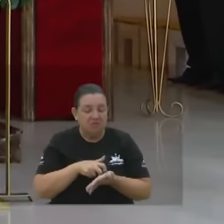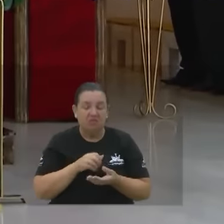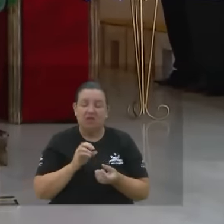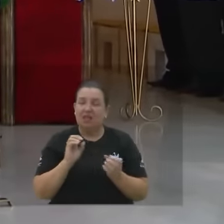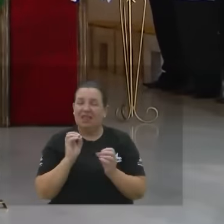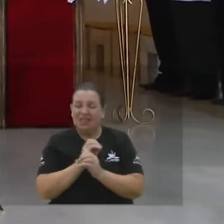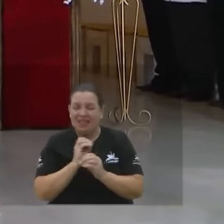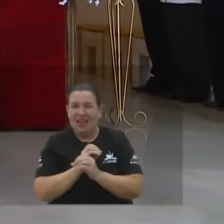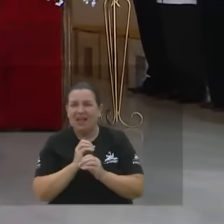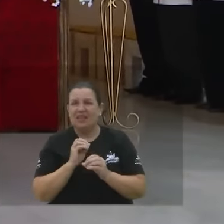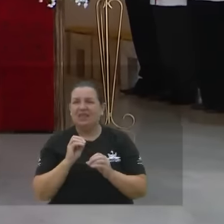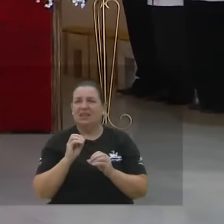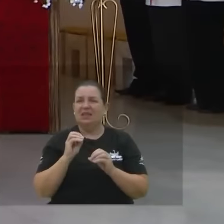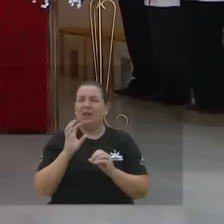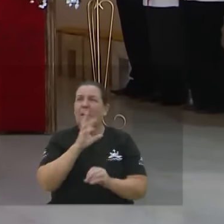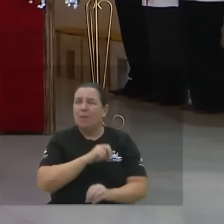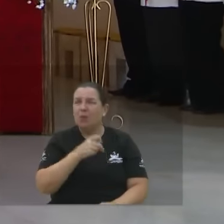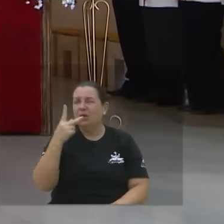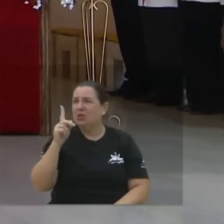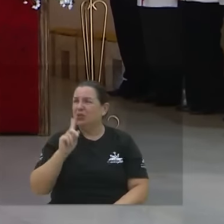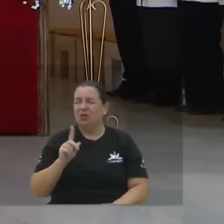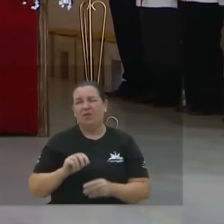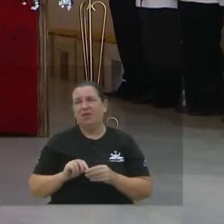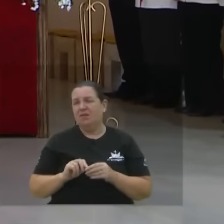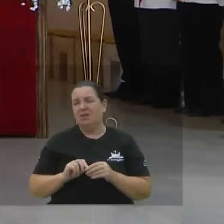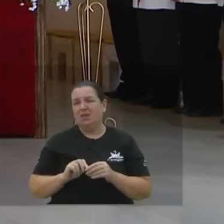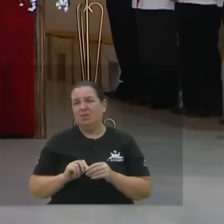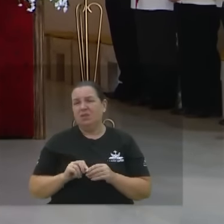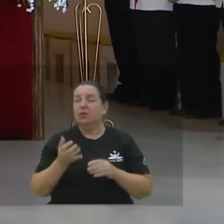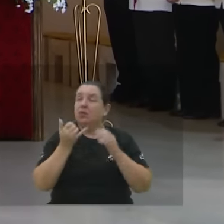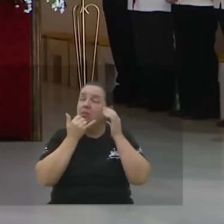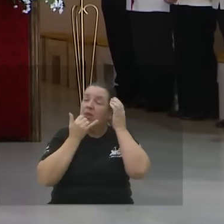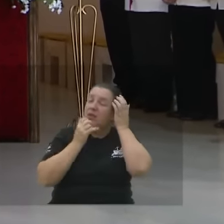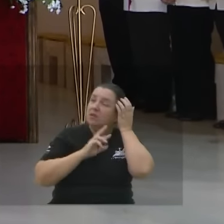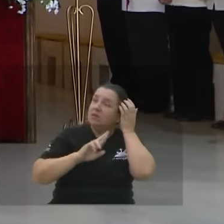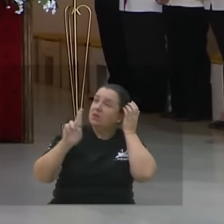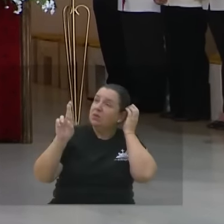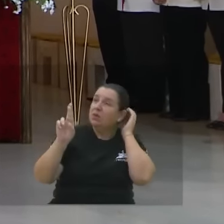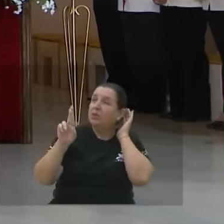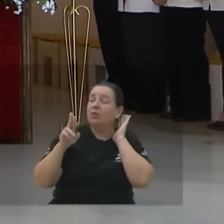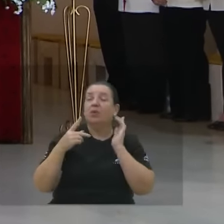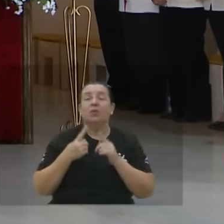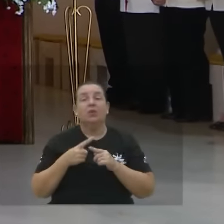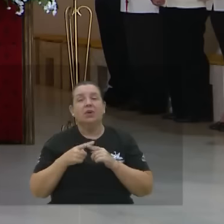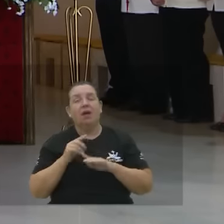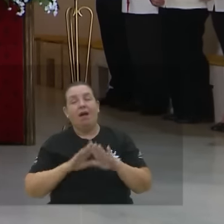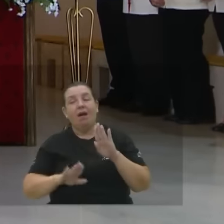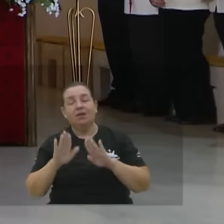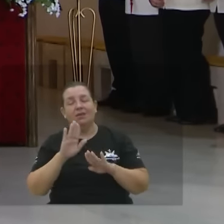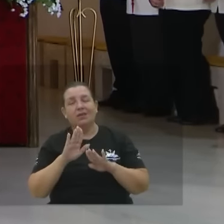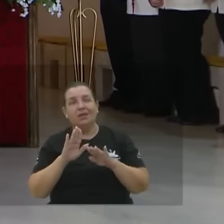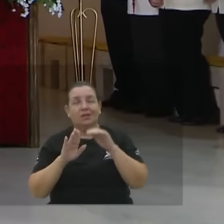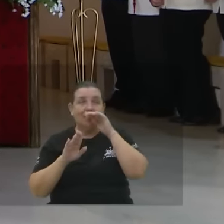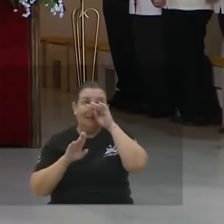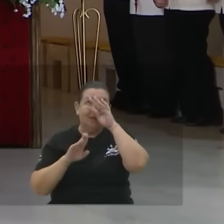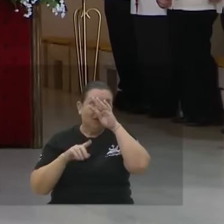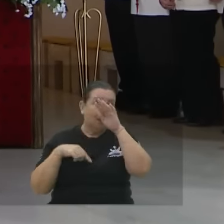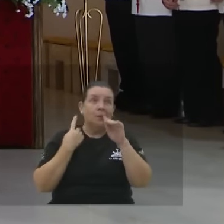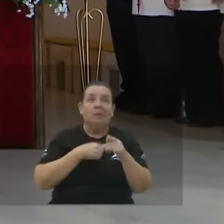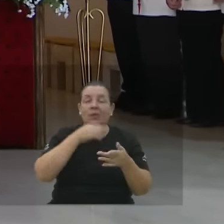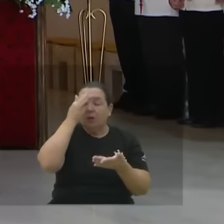e expressamos o amor a Ti. Perdão, Senhor, pelas vezes em que a nossa